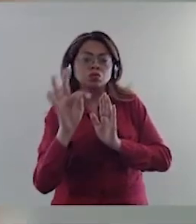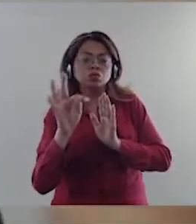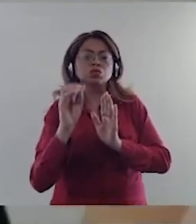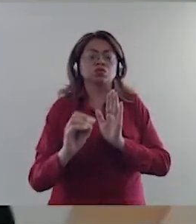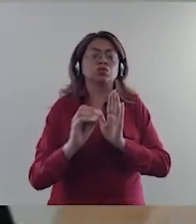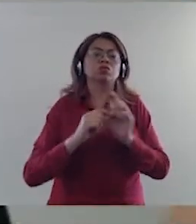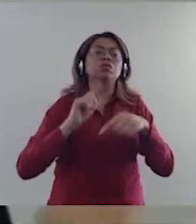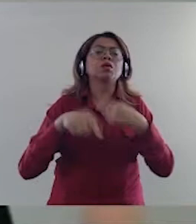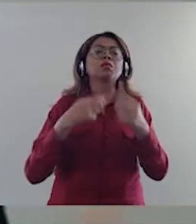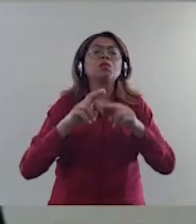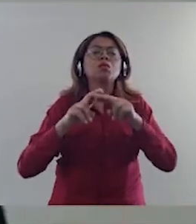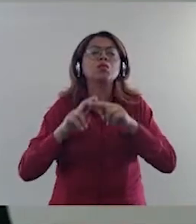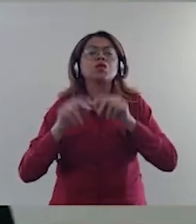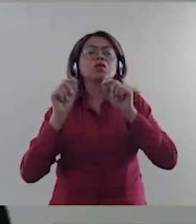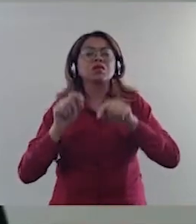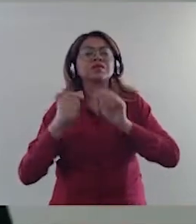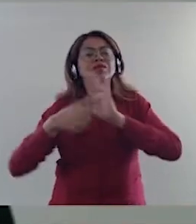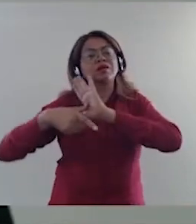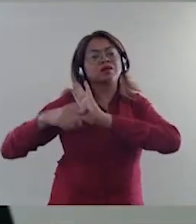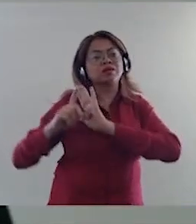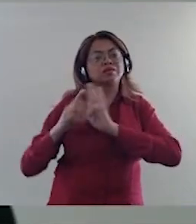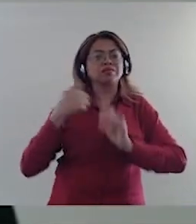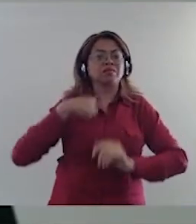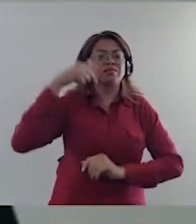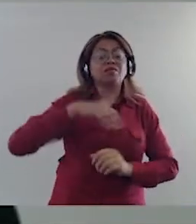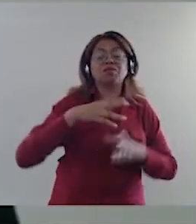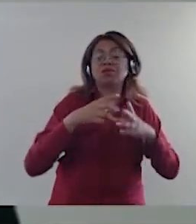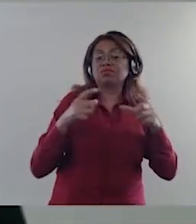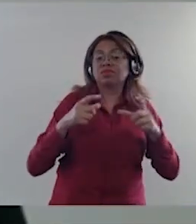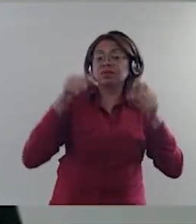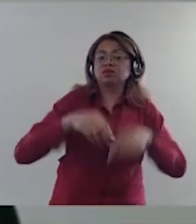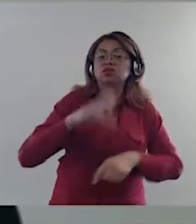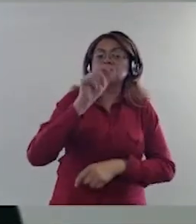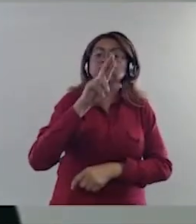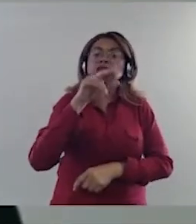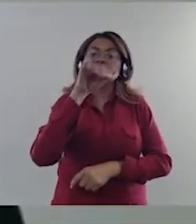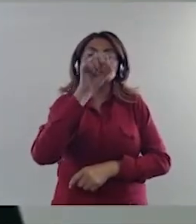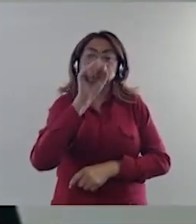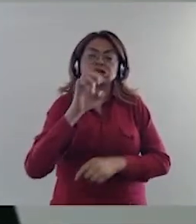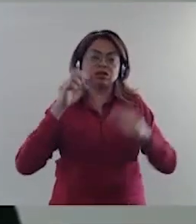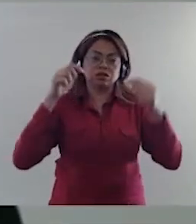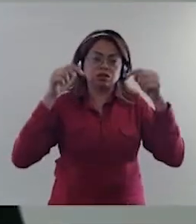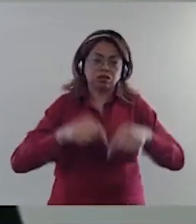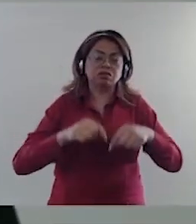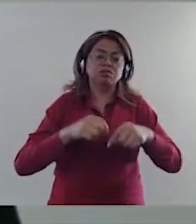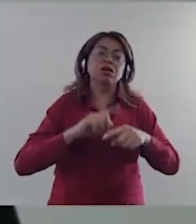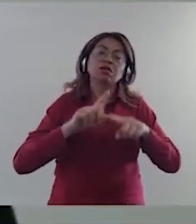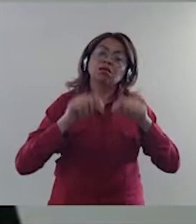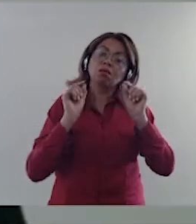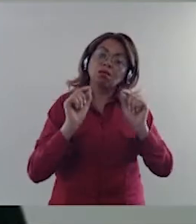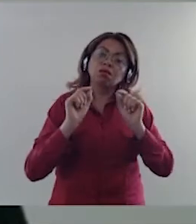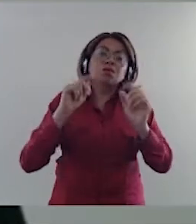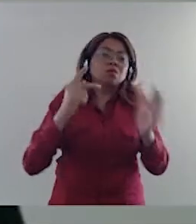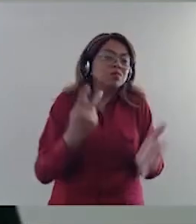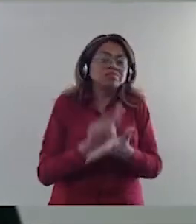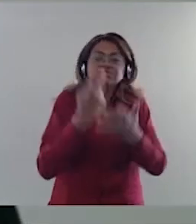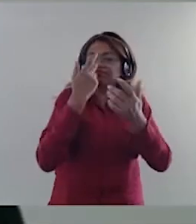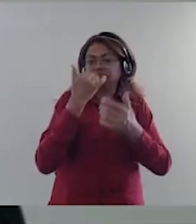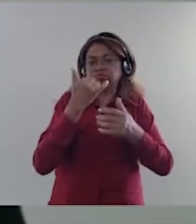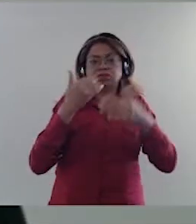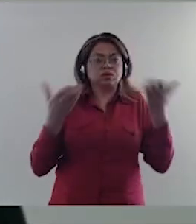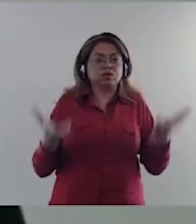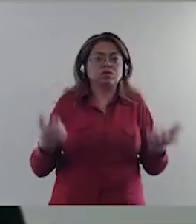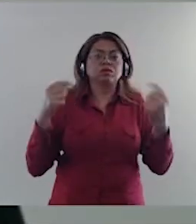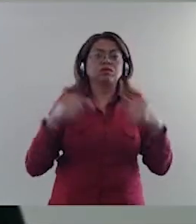isso foi decorrência daquela grande crise. Veio depois, não durante, mas foi uma consequência dela. Por isso é